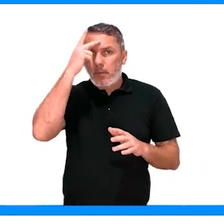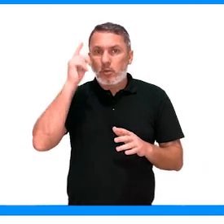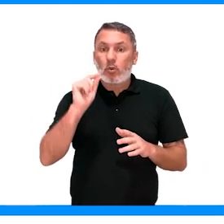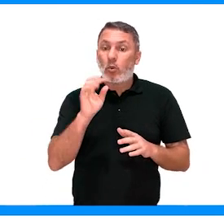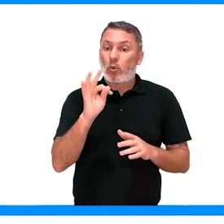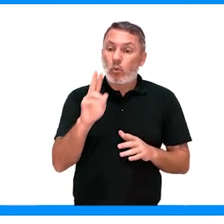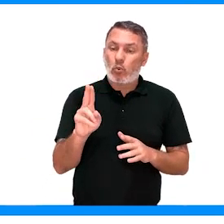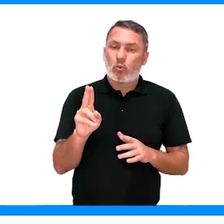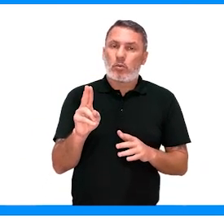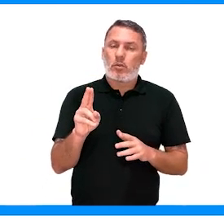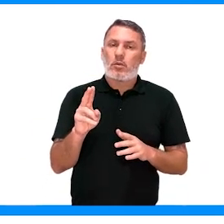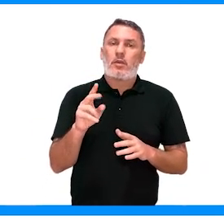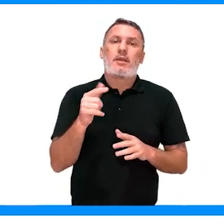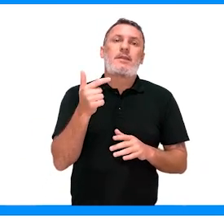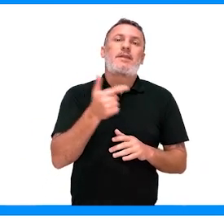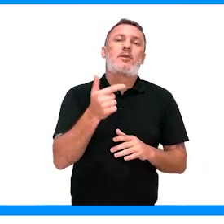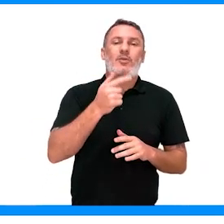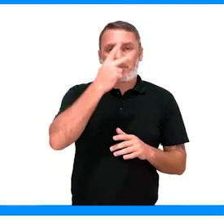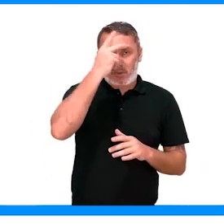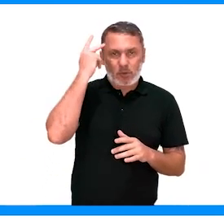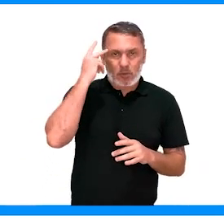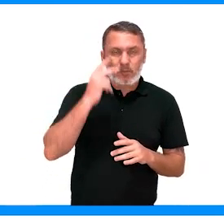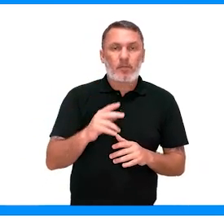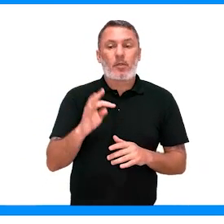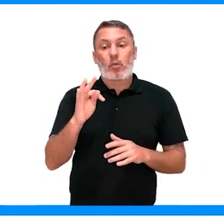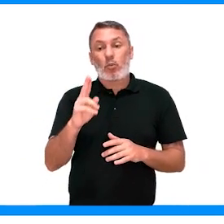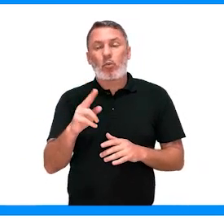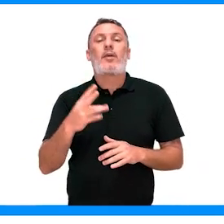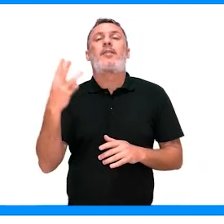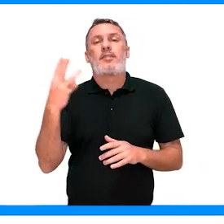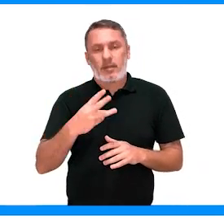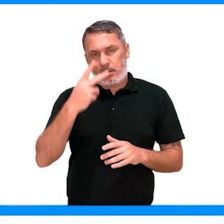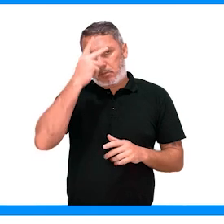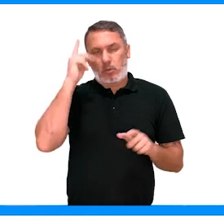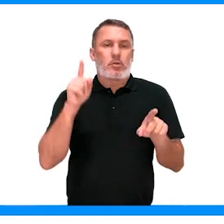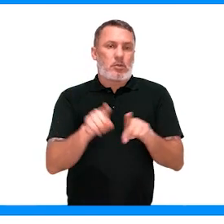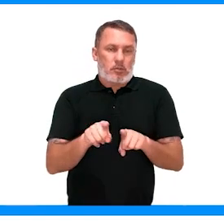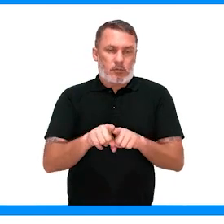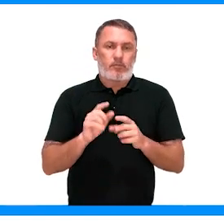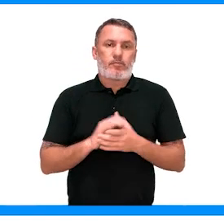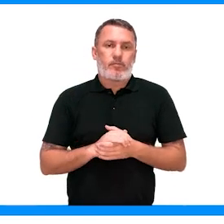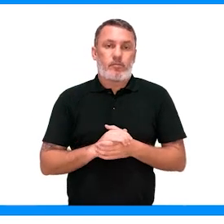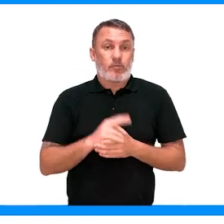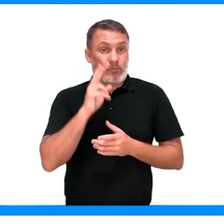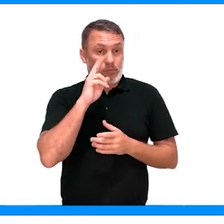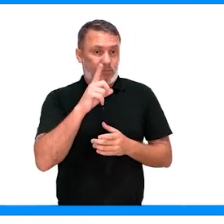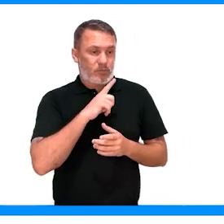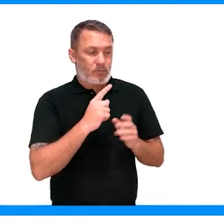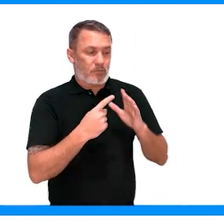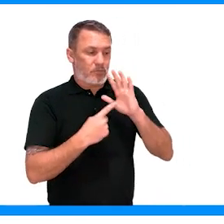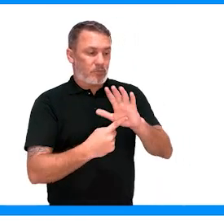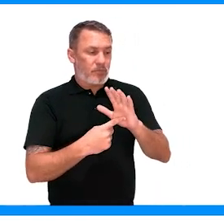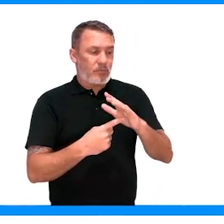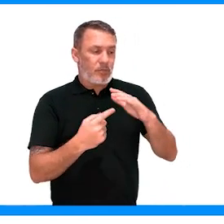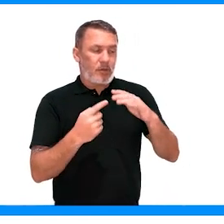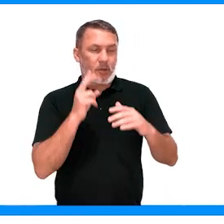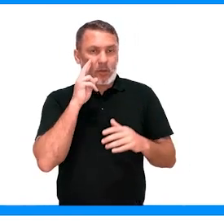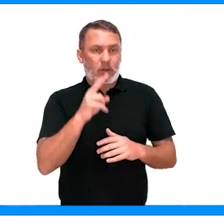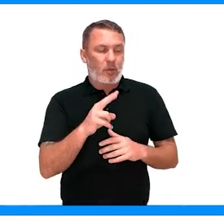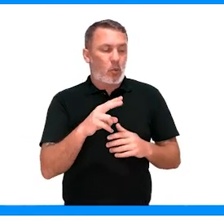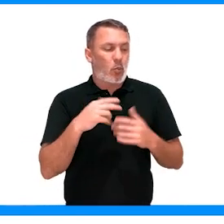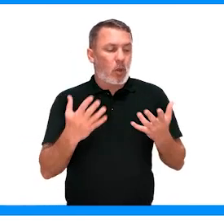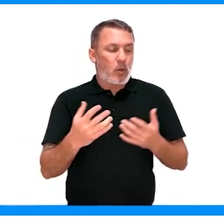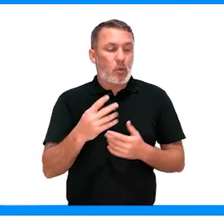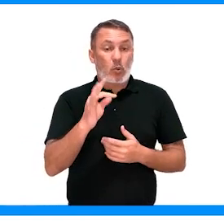No espanhol você vai usar o tu para segunda pessoa e o su para terceira pessoa. Se ali no caso fosse qual é